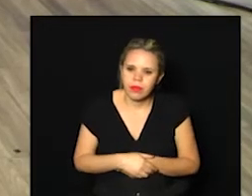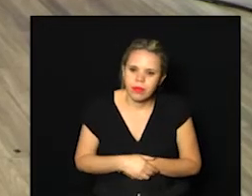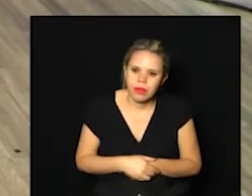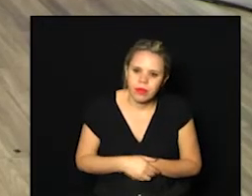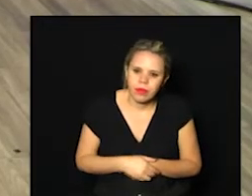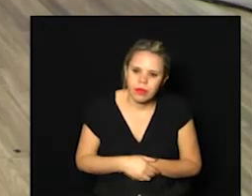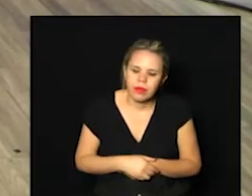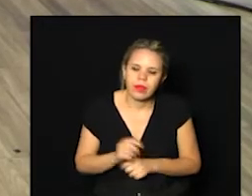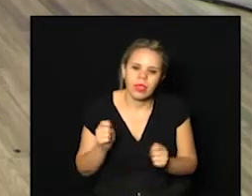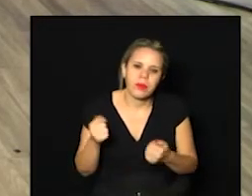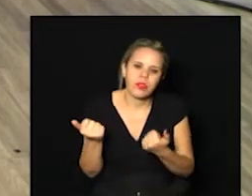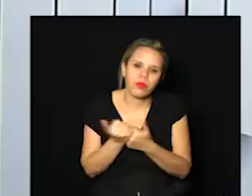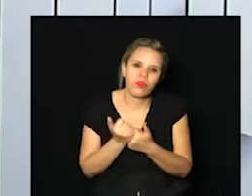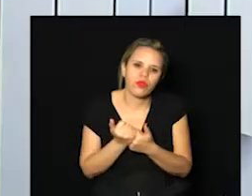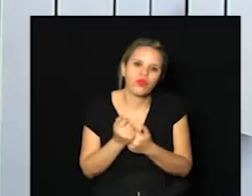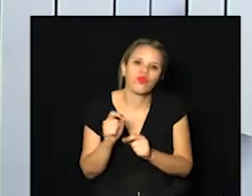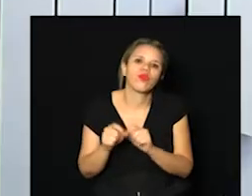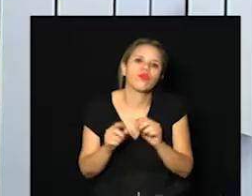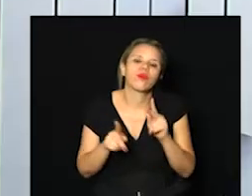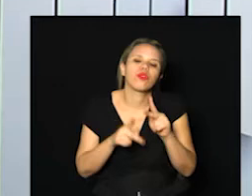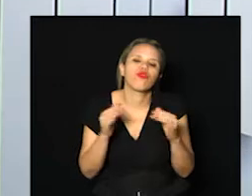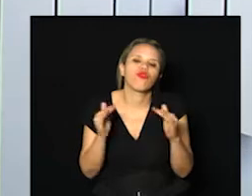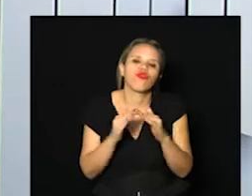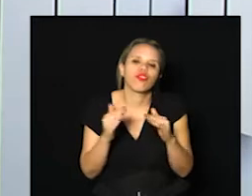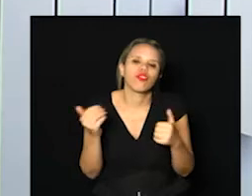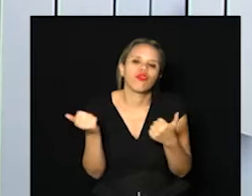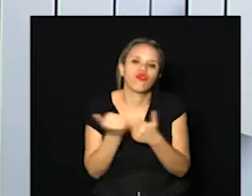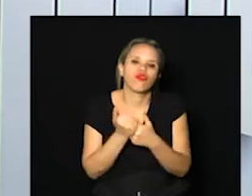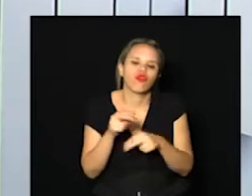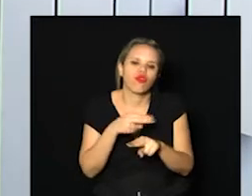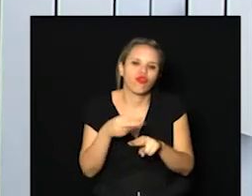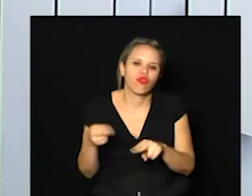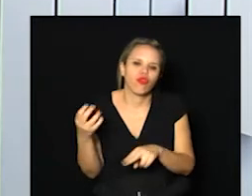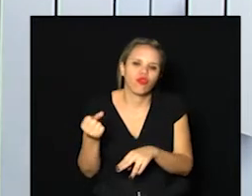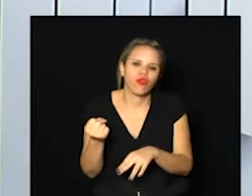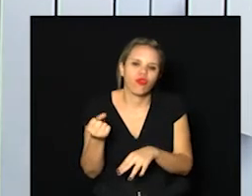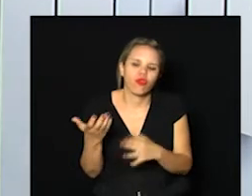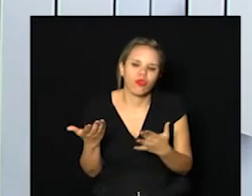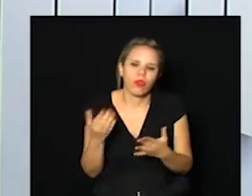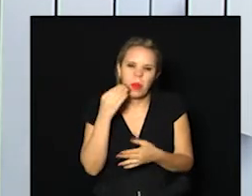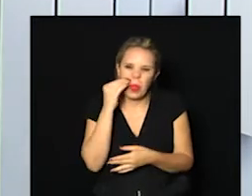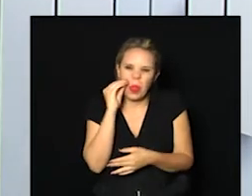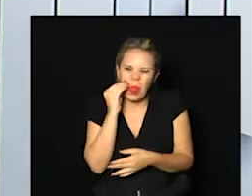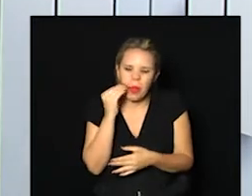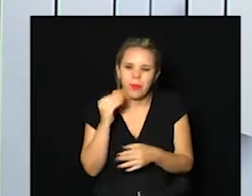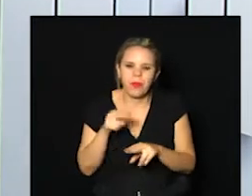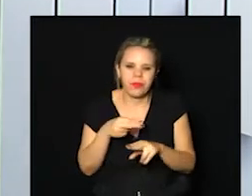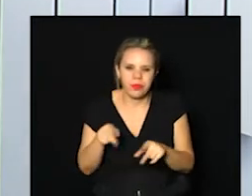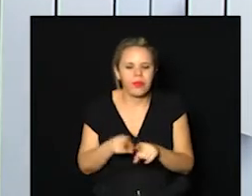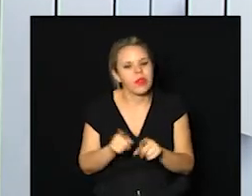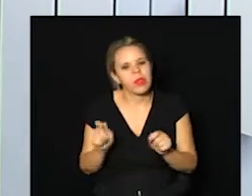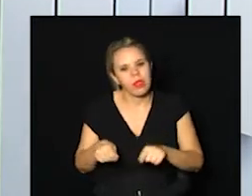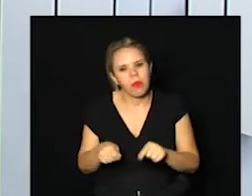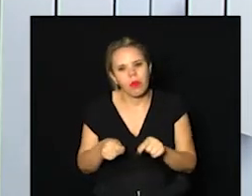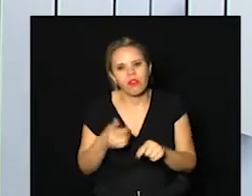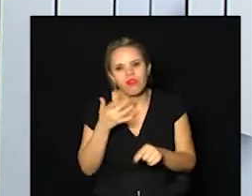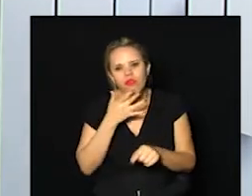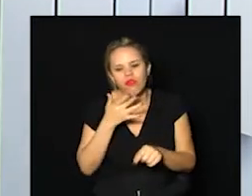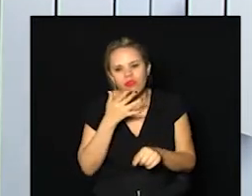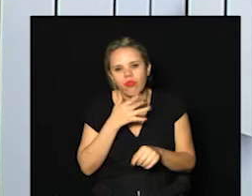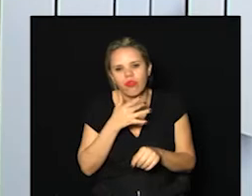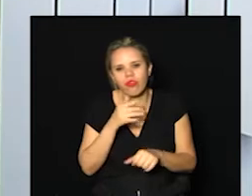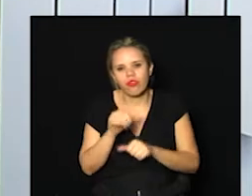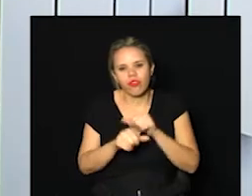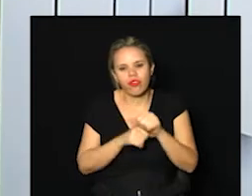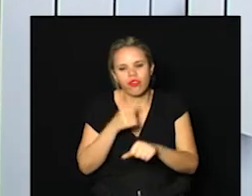Então dá para substituir. Quem aí em casa quiser substituir chocolate ao leite por amargo, dá uma amenizada e dá aquela famosa